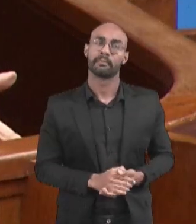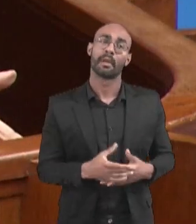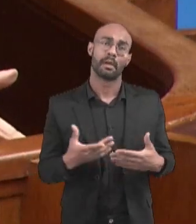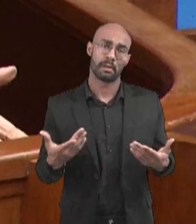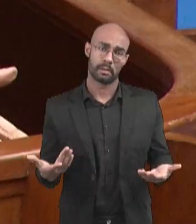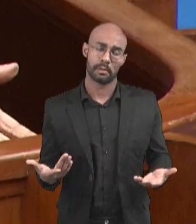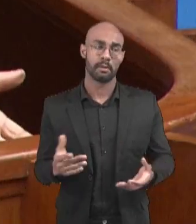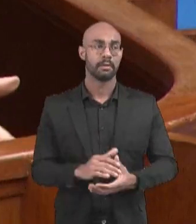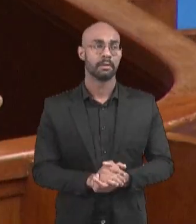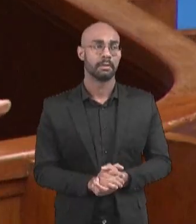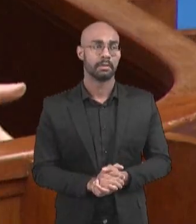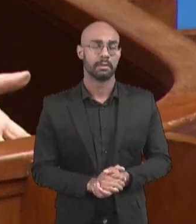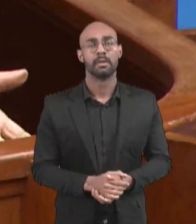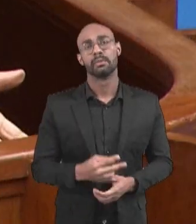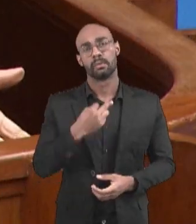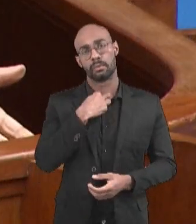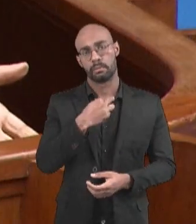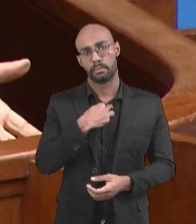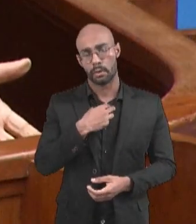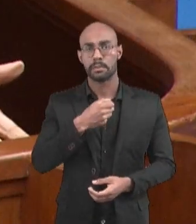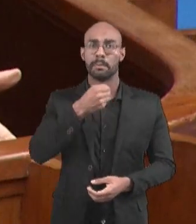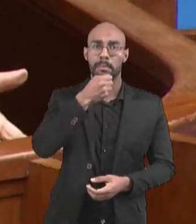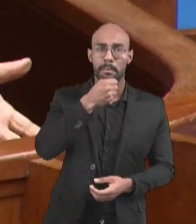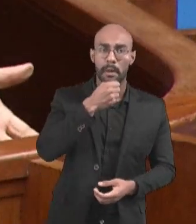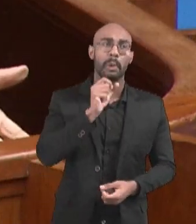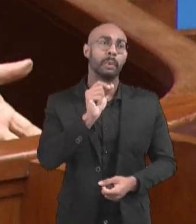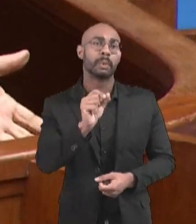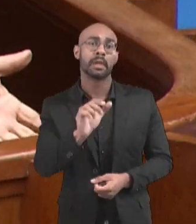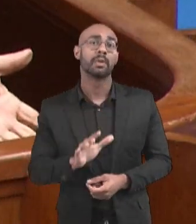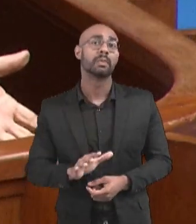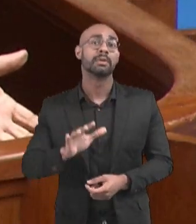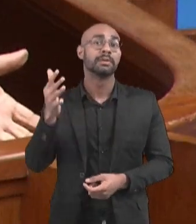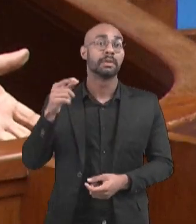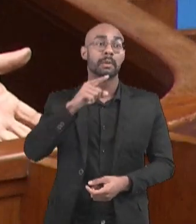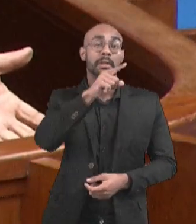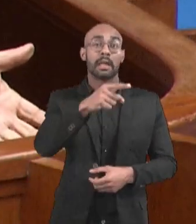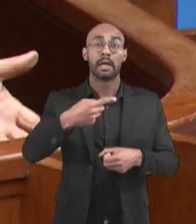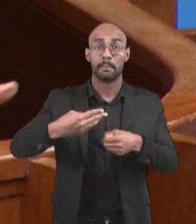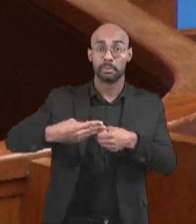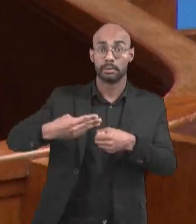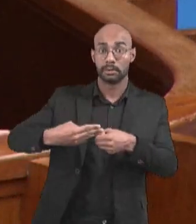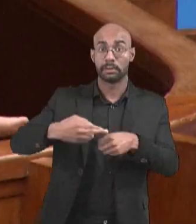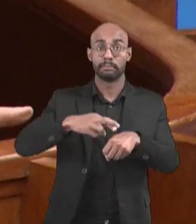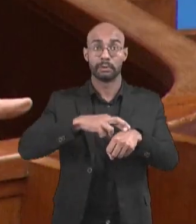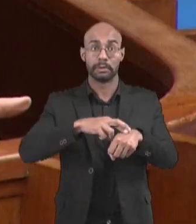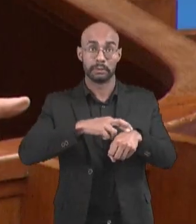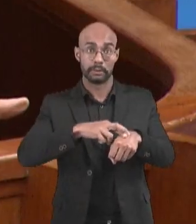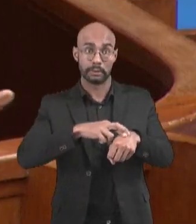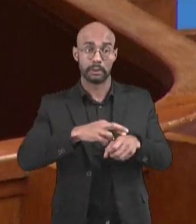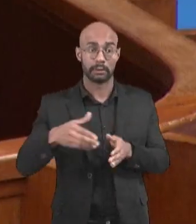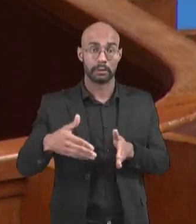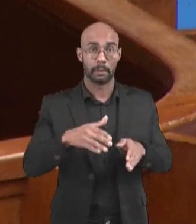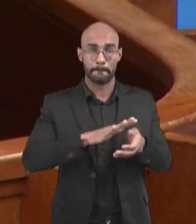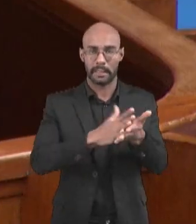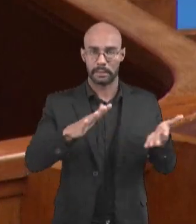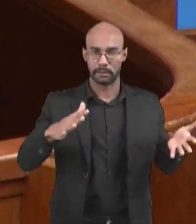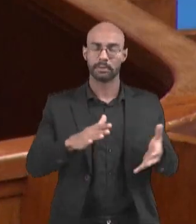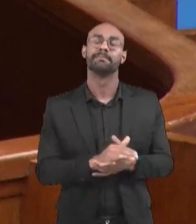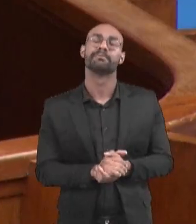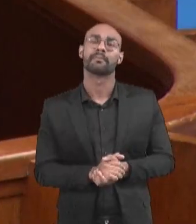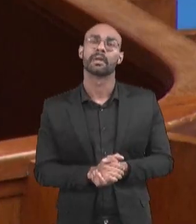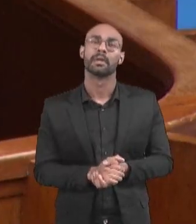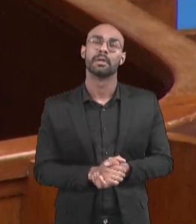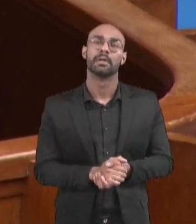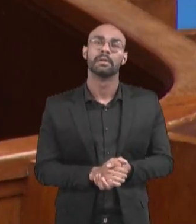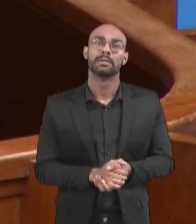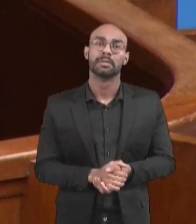para falar aqui no microfone o que aconteceu em Rio Brilhante. Invadiram a fazenda lá do